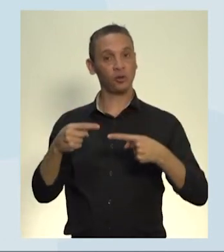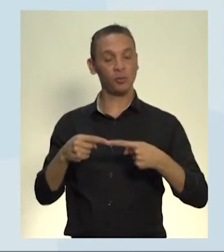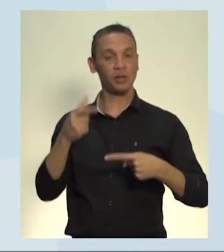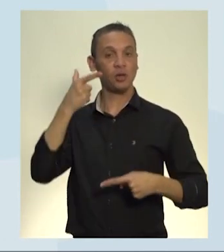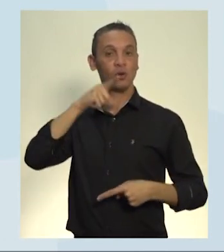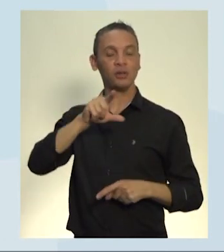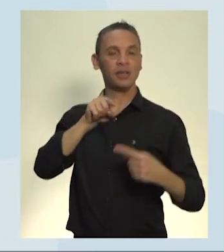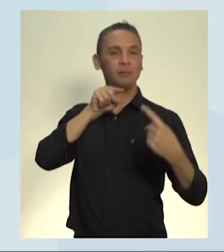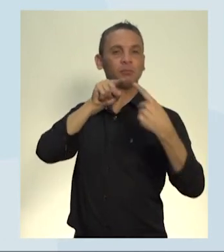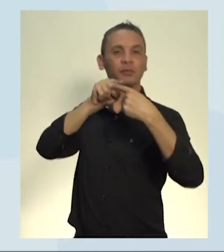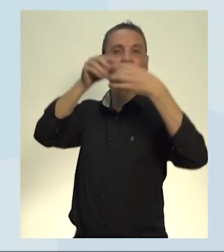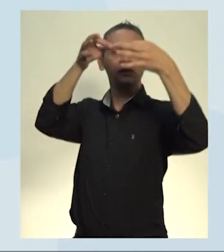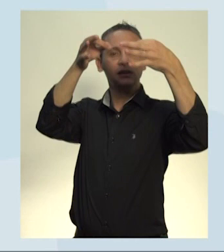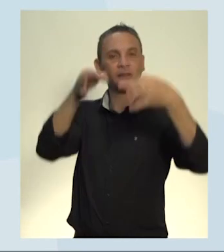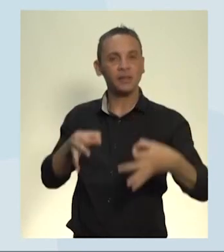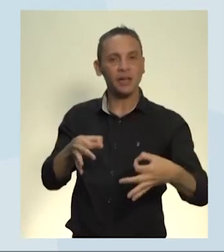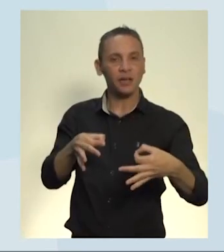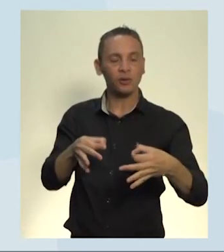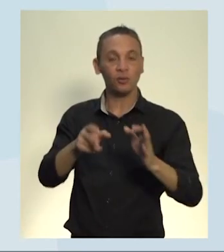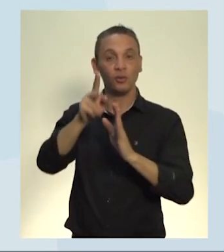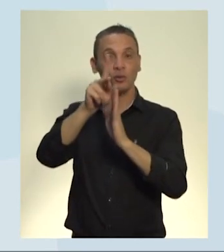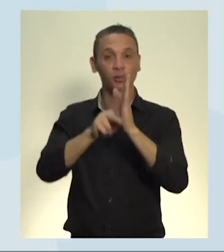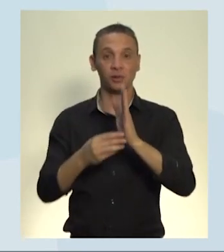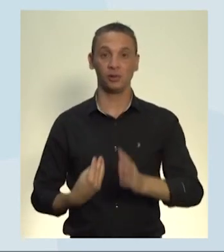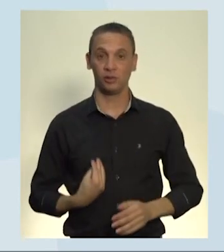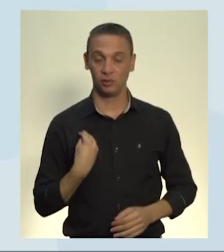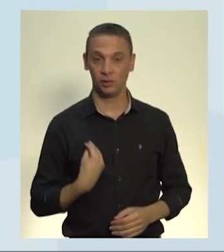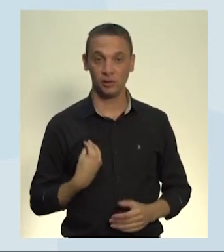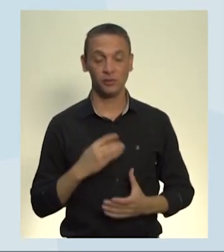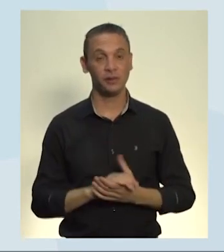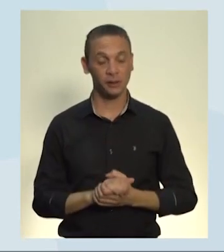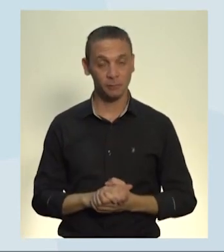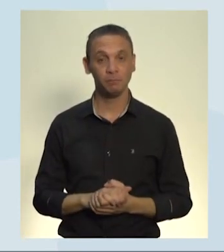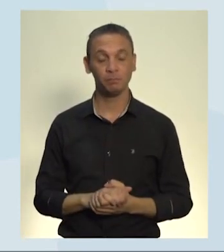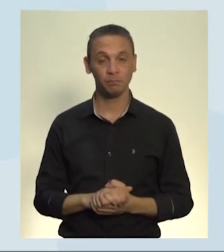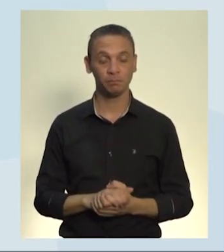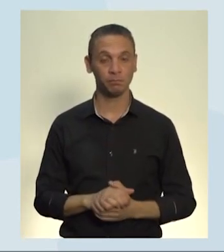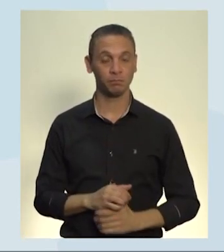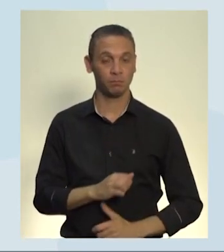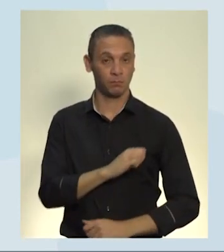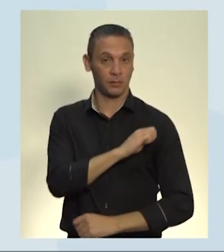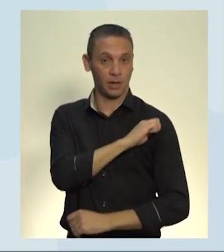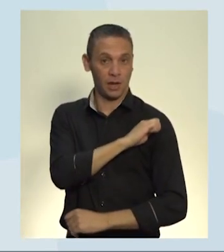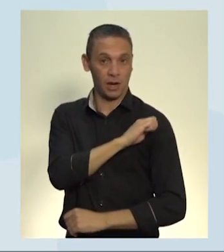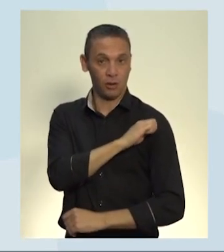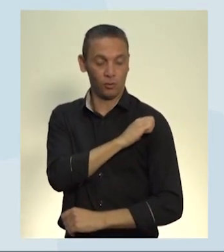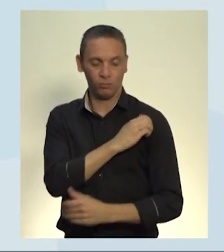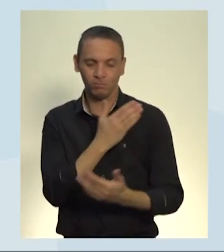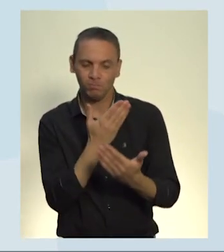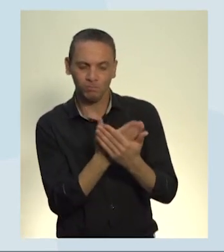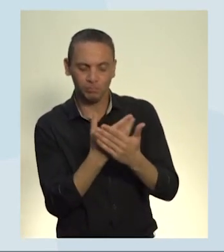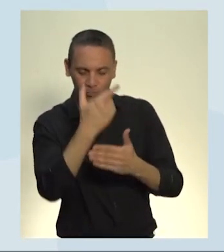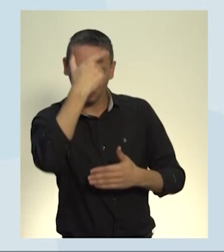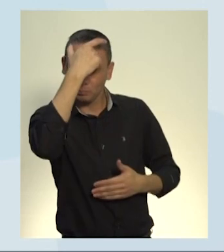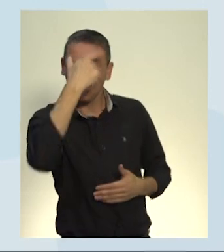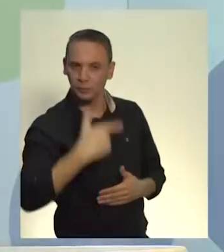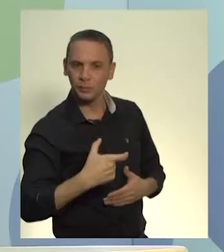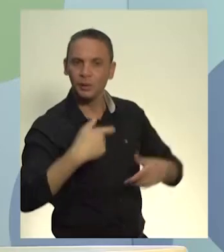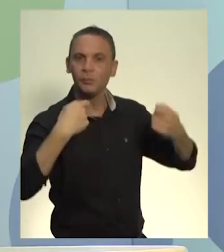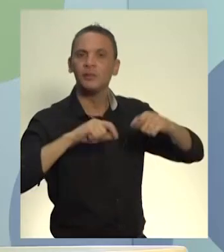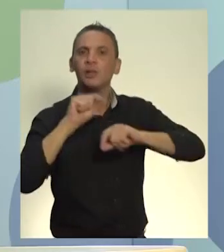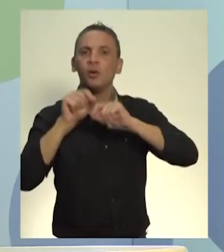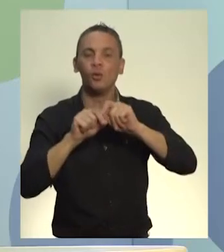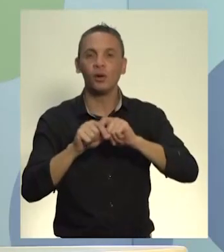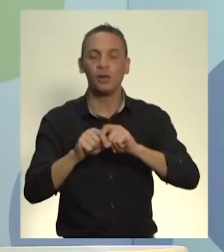uma forma bacana na construção do projeto de vida. Então, um aluno, um estudante protagonista, ele precisa